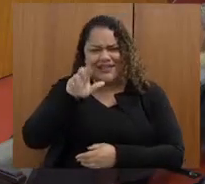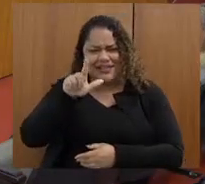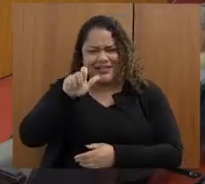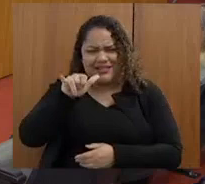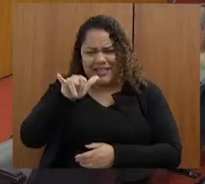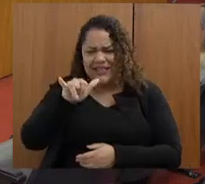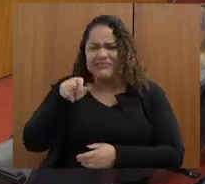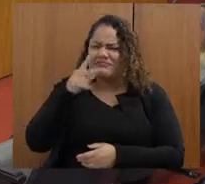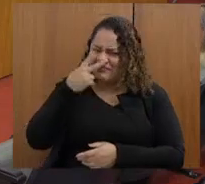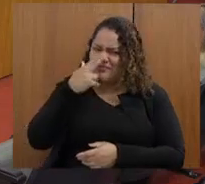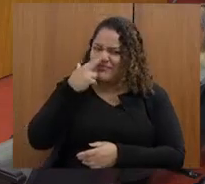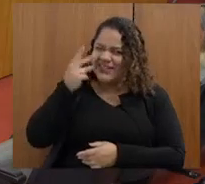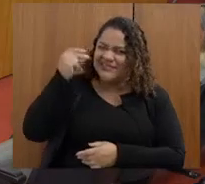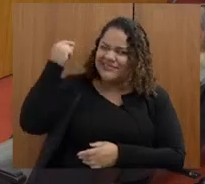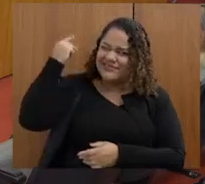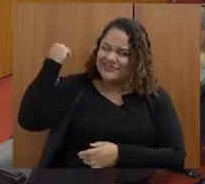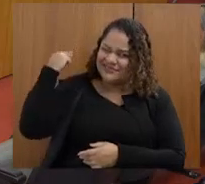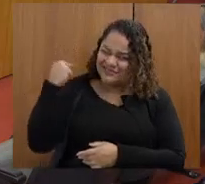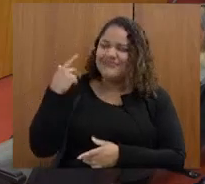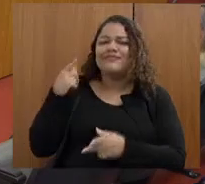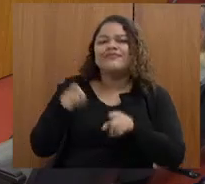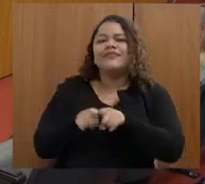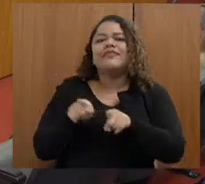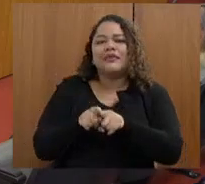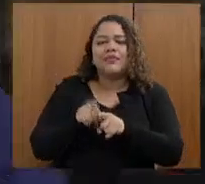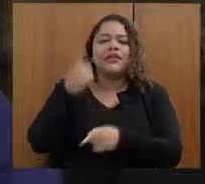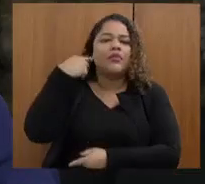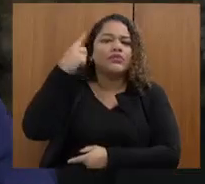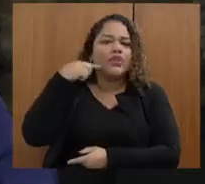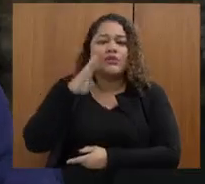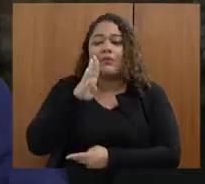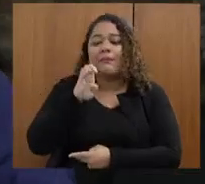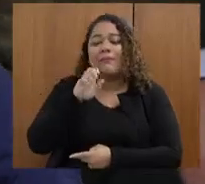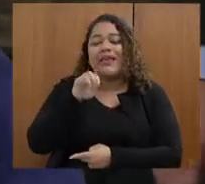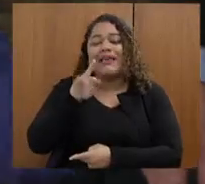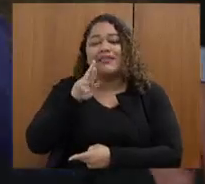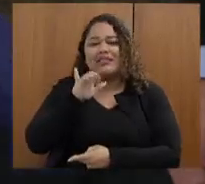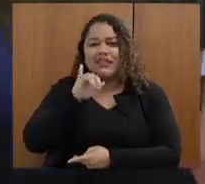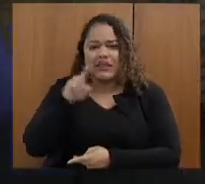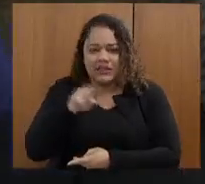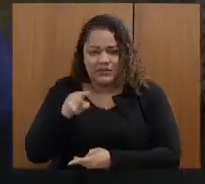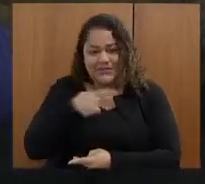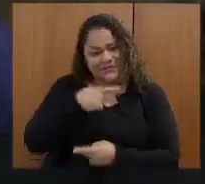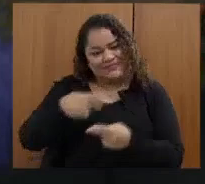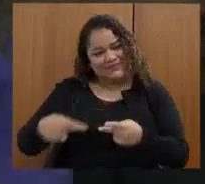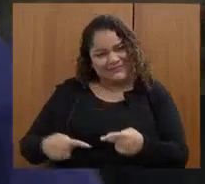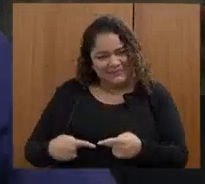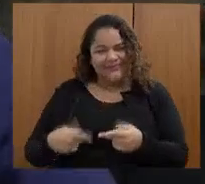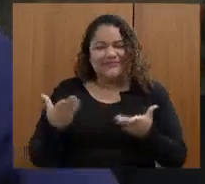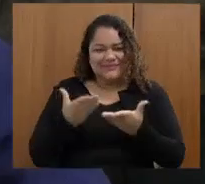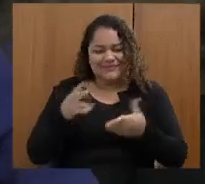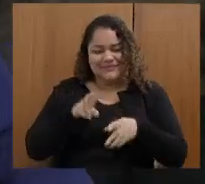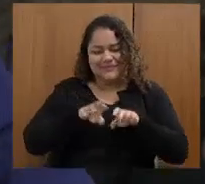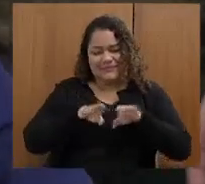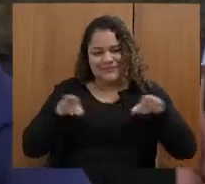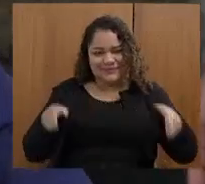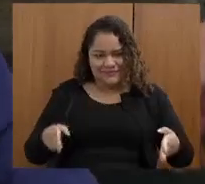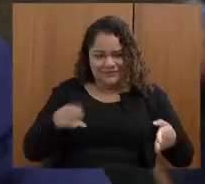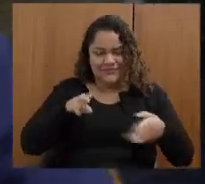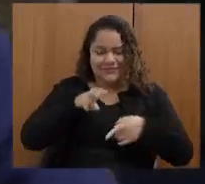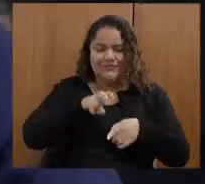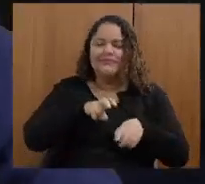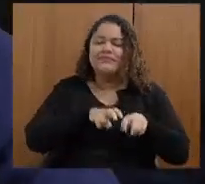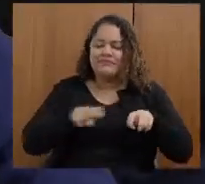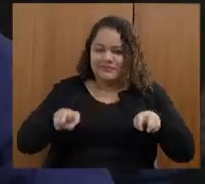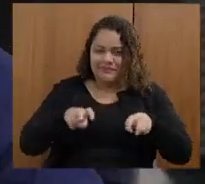Beatriz Cerqueira também aqui presente a mesa nesse momento momento importante para podermos dialogar e